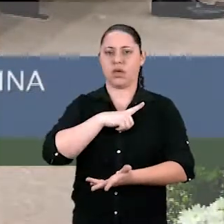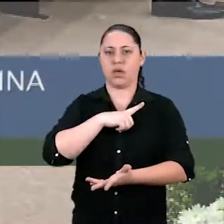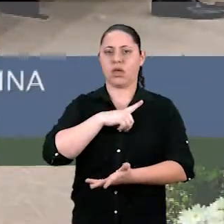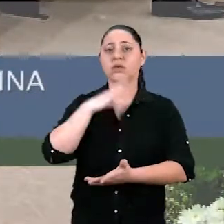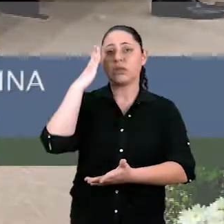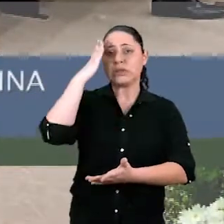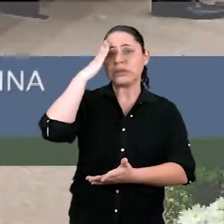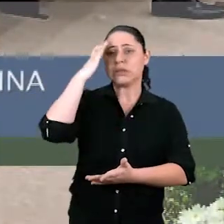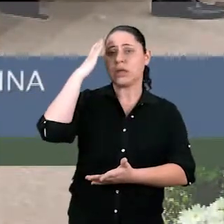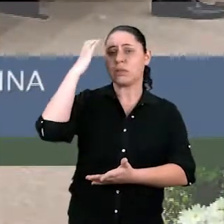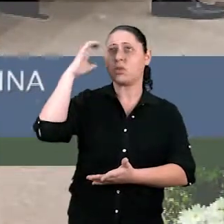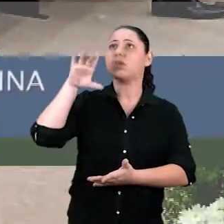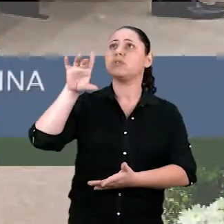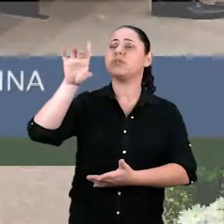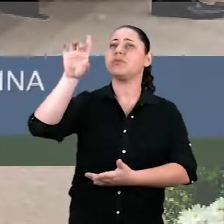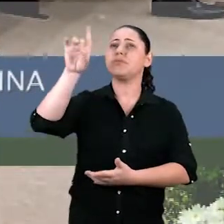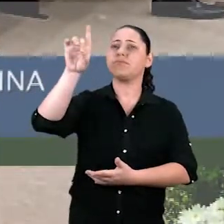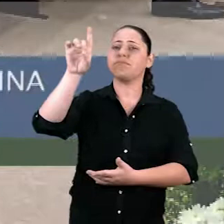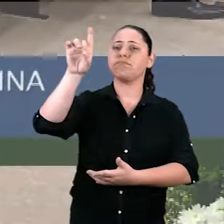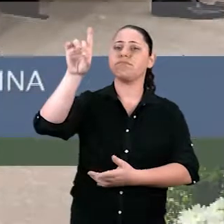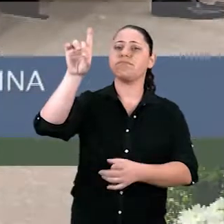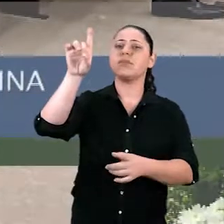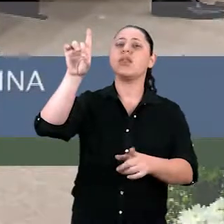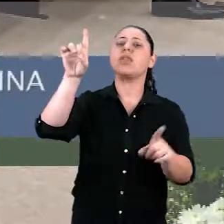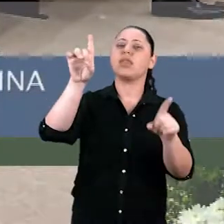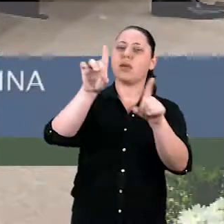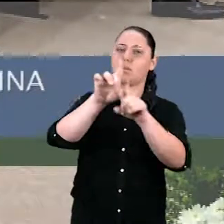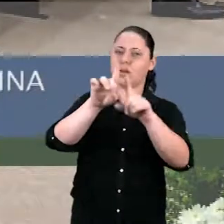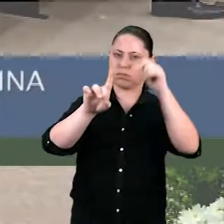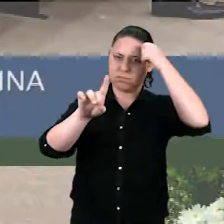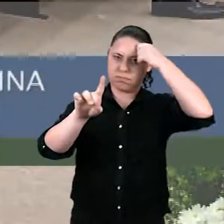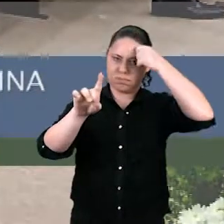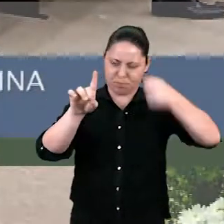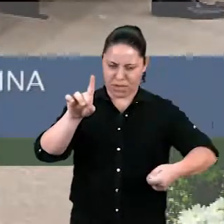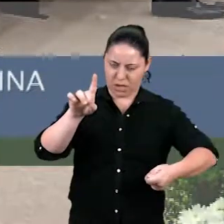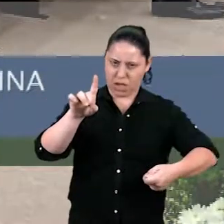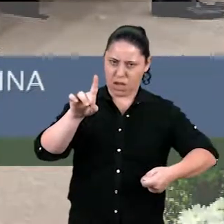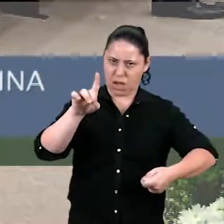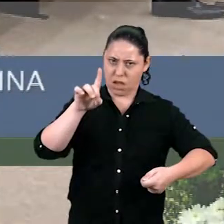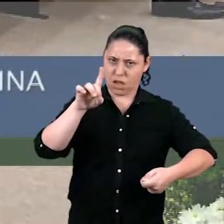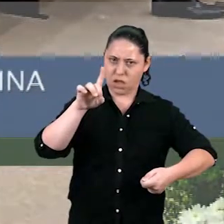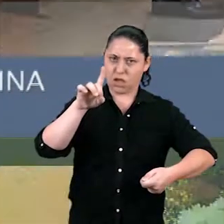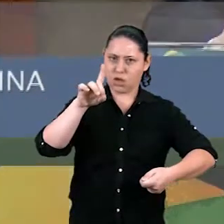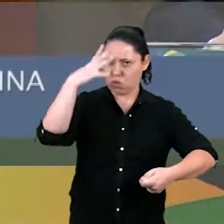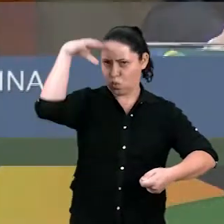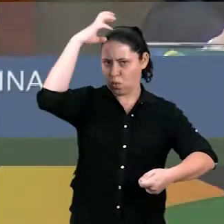a sabedoria de Deus e a autoridade de El Rei.